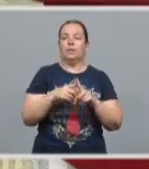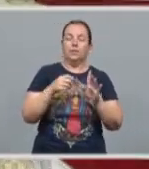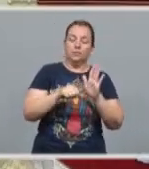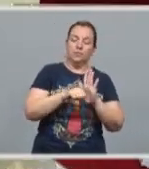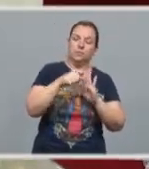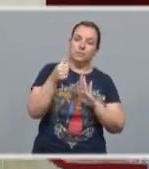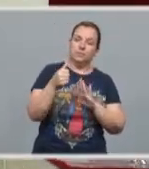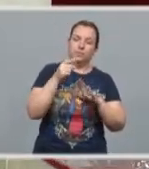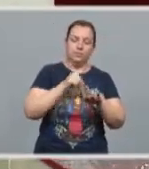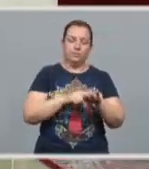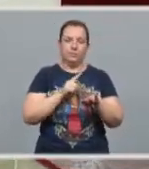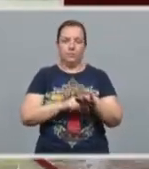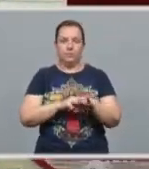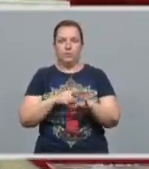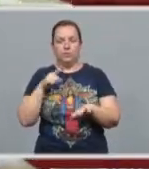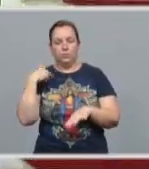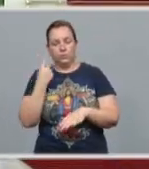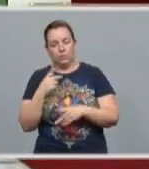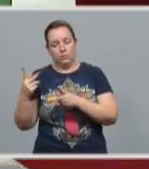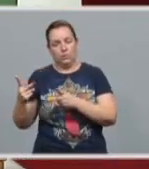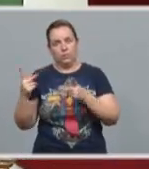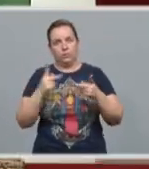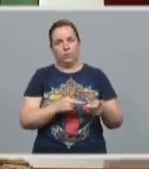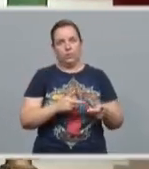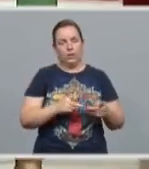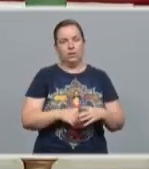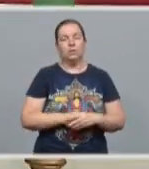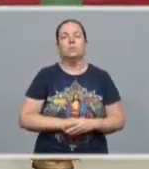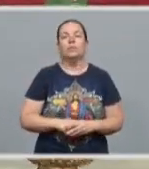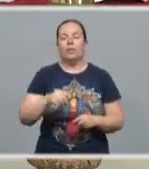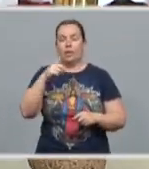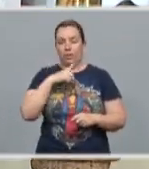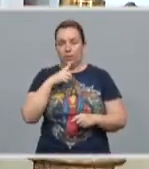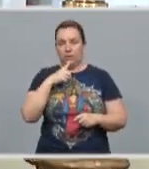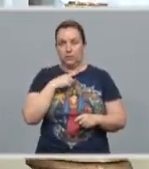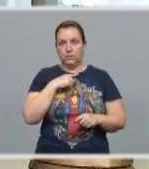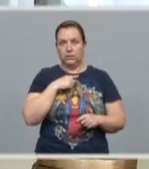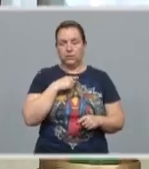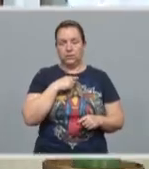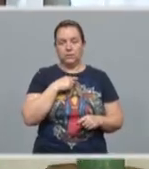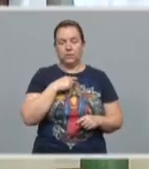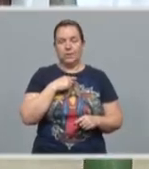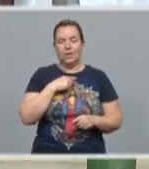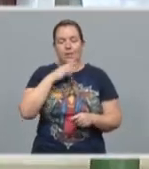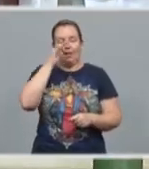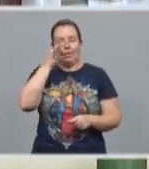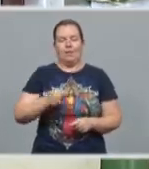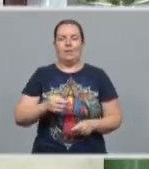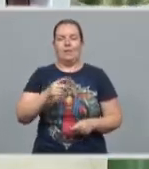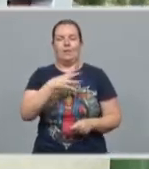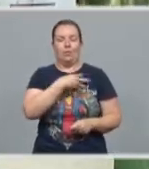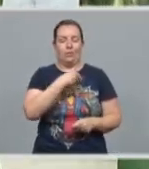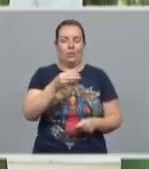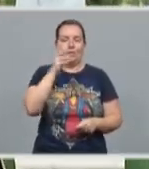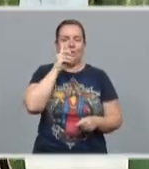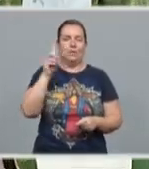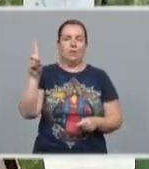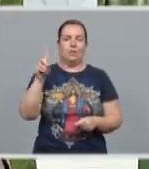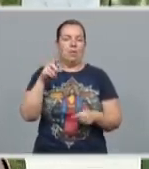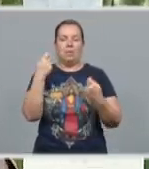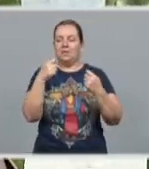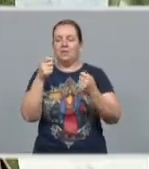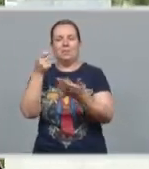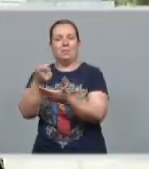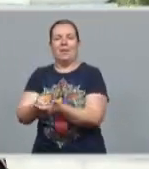primeira parte da minha homilia, que era termos essa noção de sermos filhos de Deus, nada a pagar,